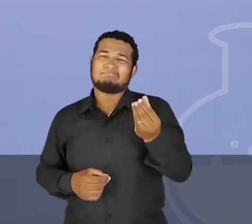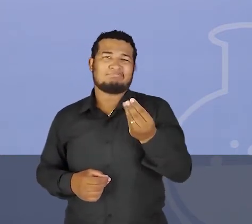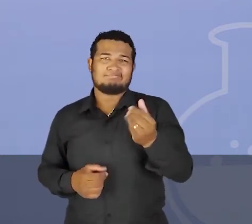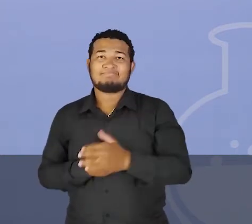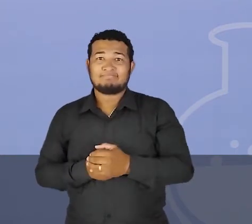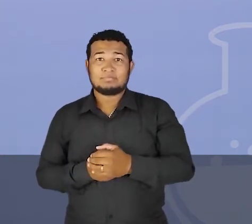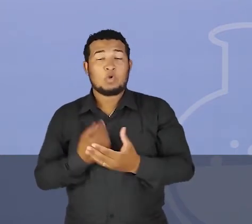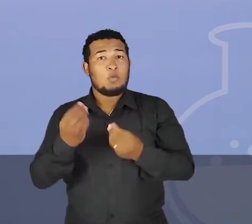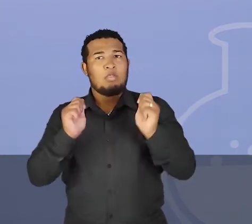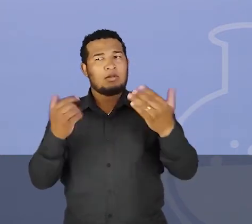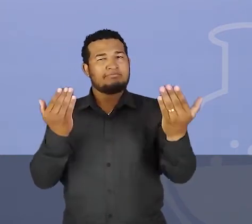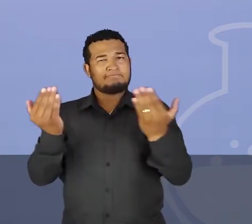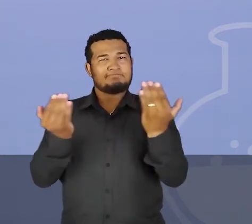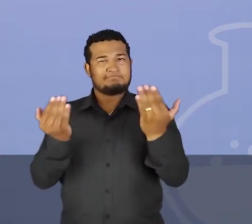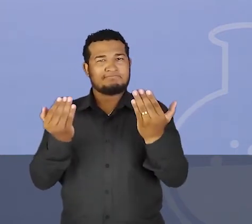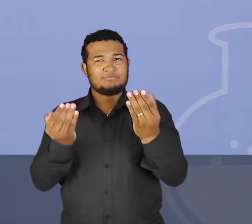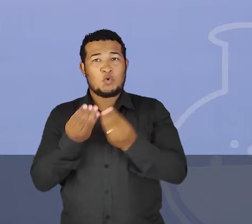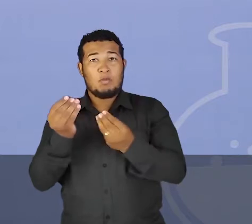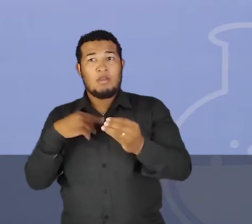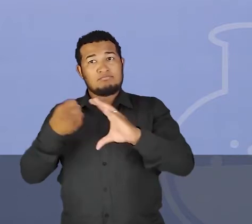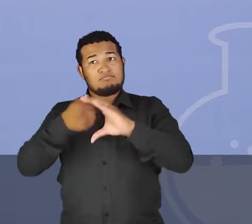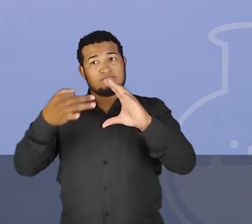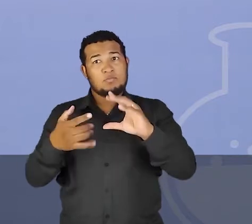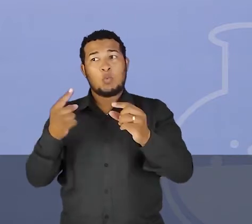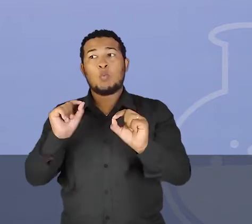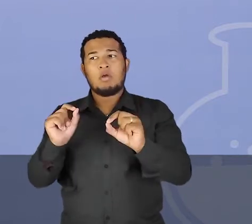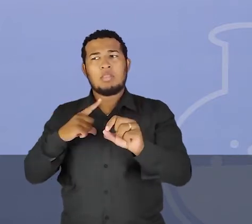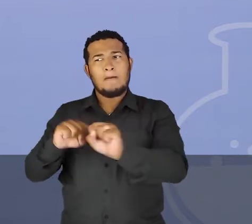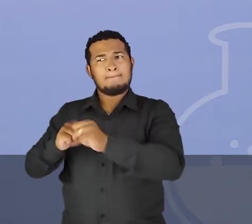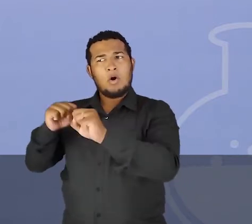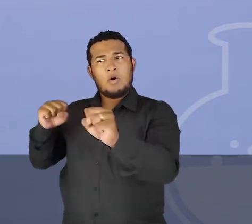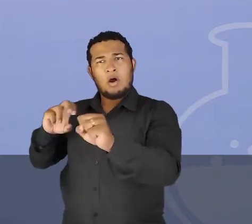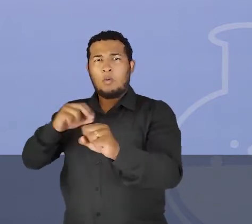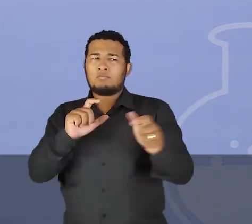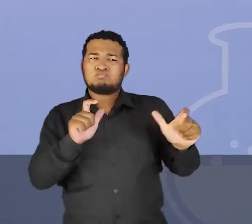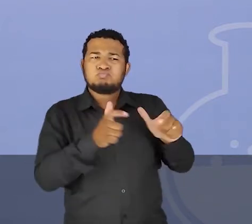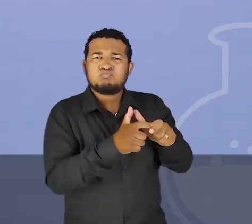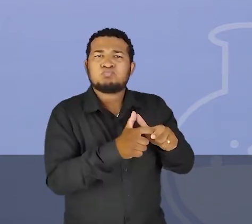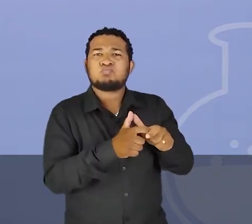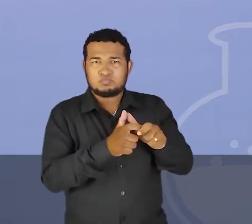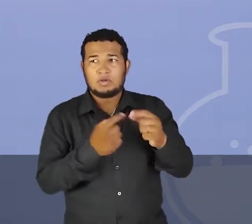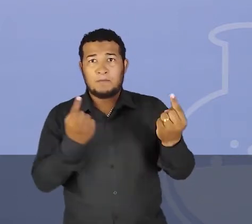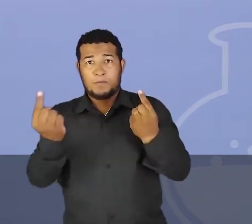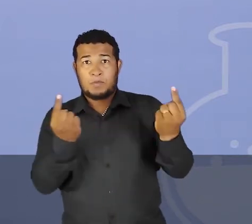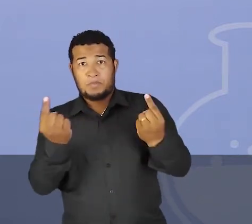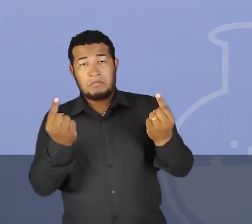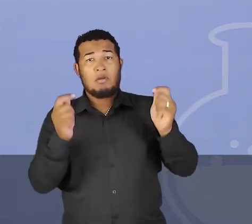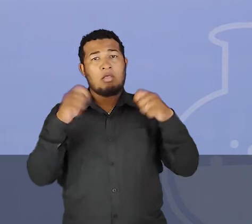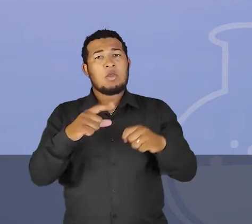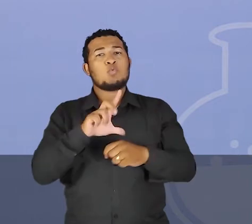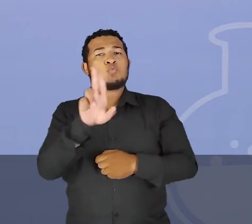comparar isso e outros elementos desses dois sistemas, tanto da grande propriedade quanto da pequena, tanto da intensiva quanto da